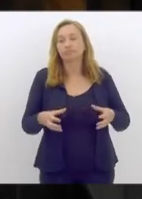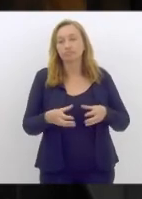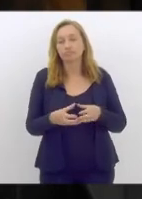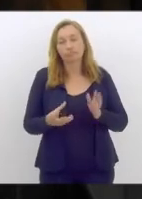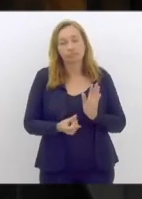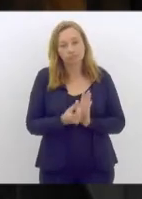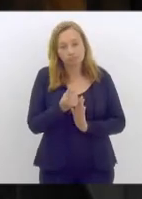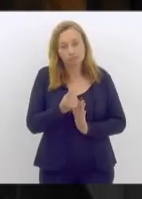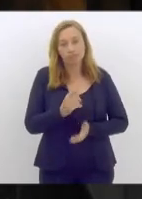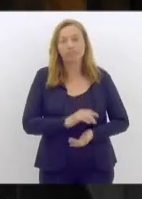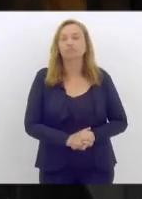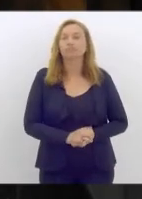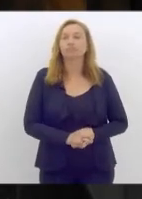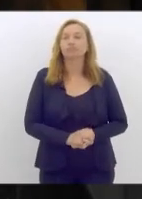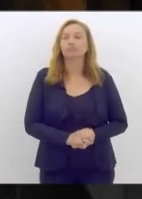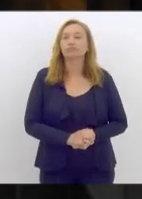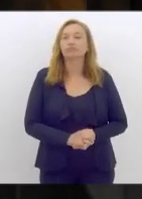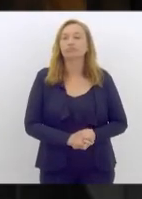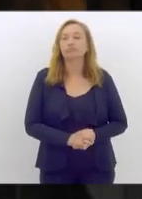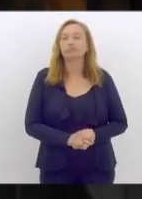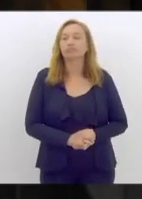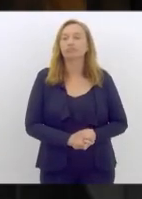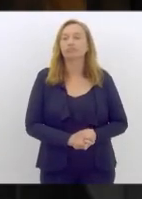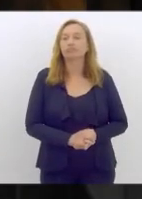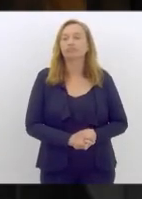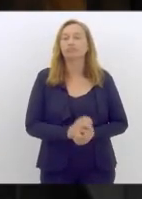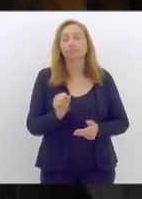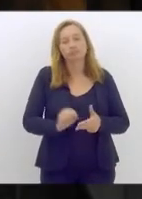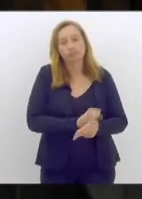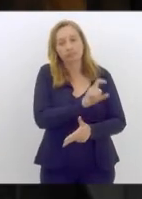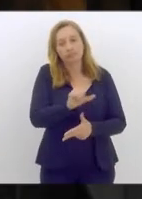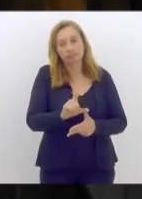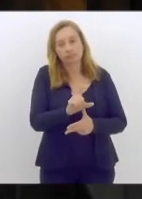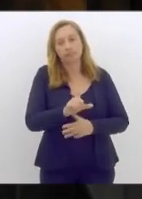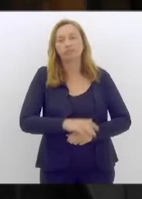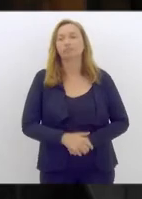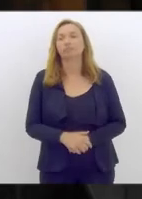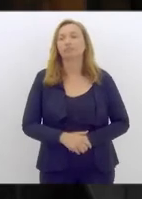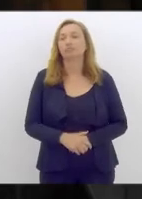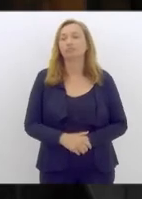orçamento O Poder Executivo